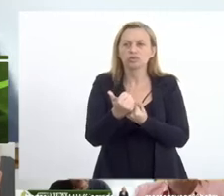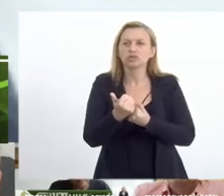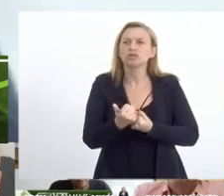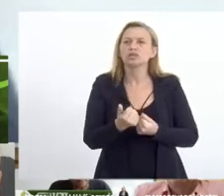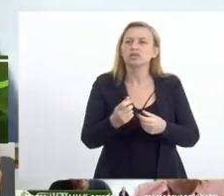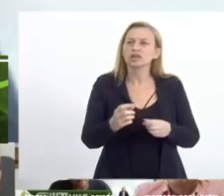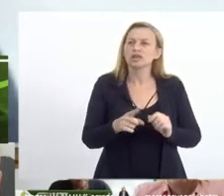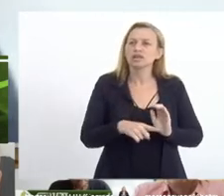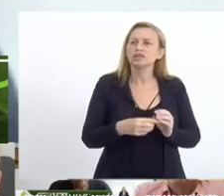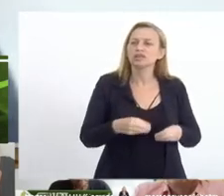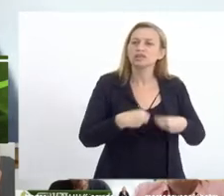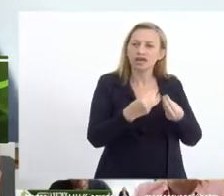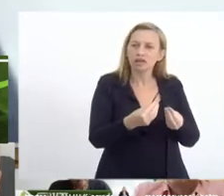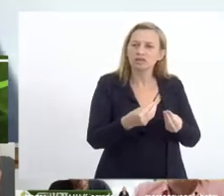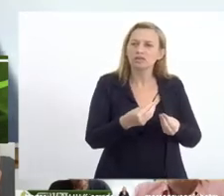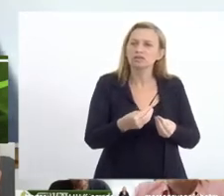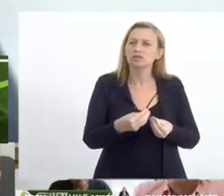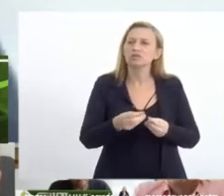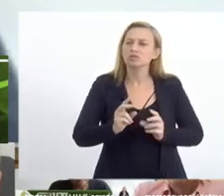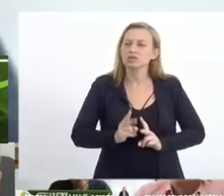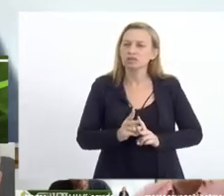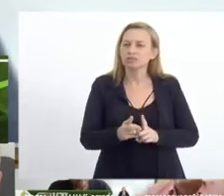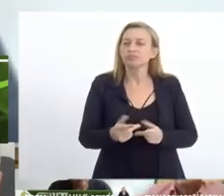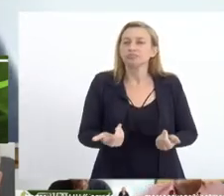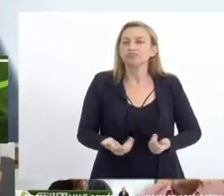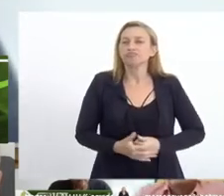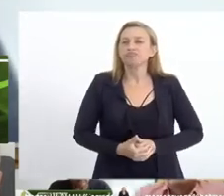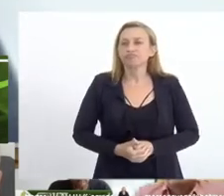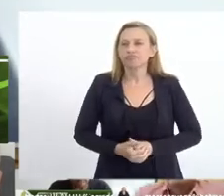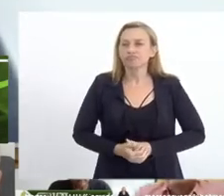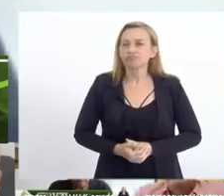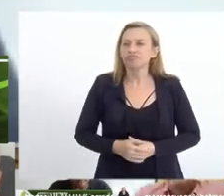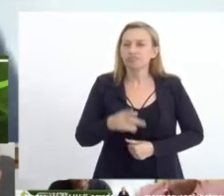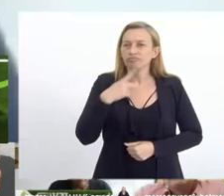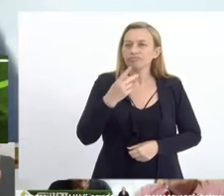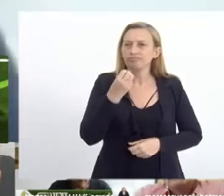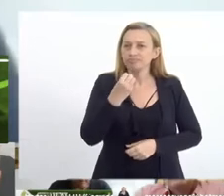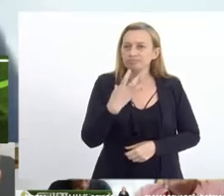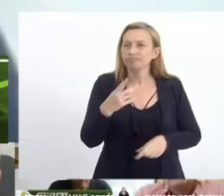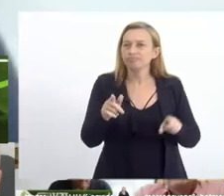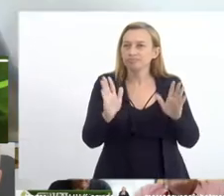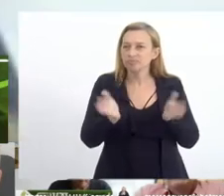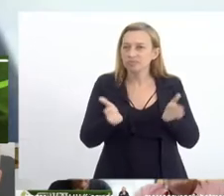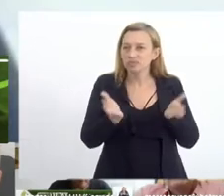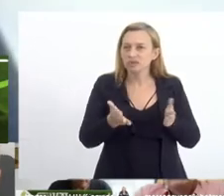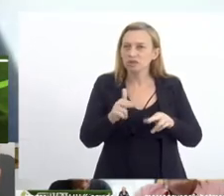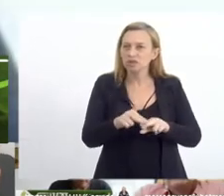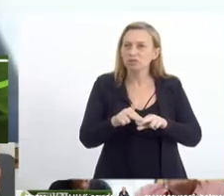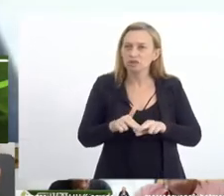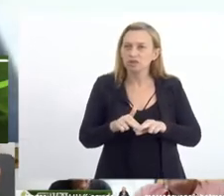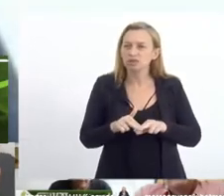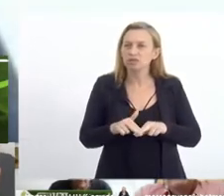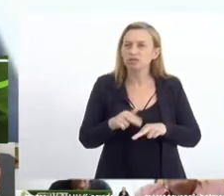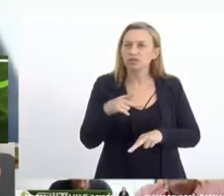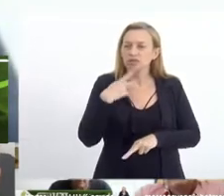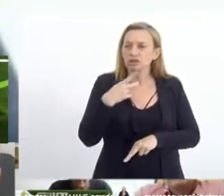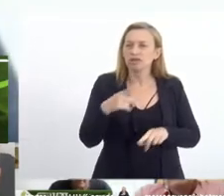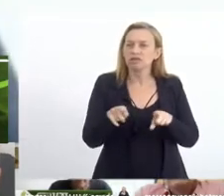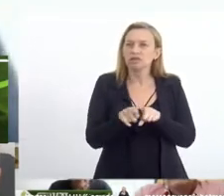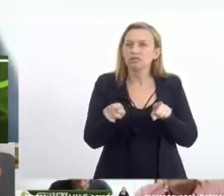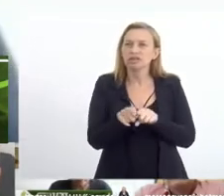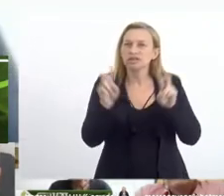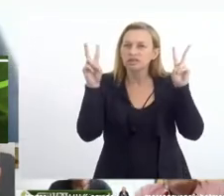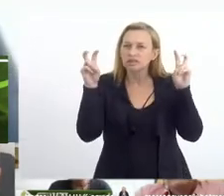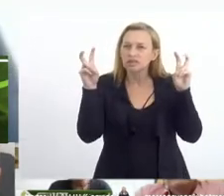tem dado para o segmento. O senhor colocou muito bem também agora, e aí é por isso que eu ressalvo também aquela